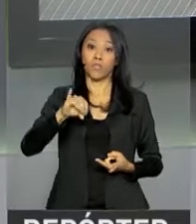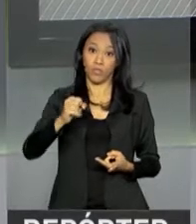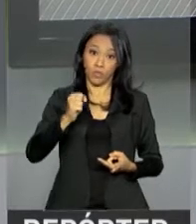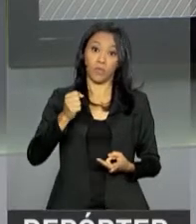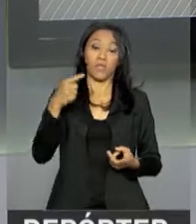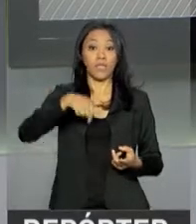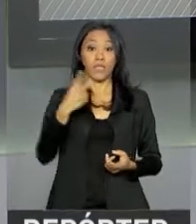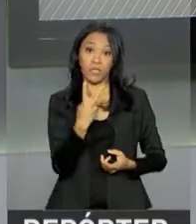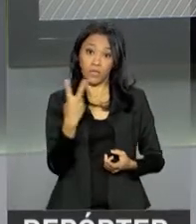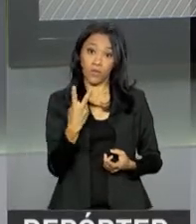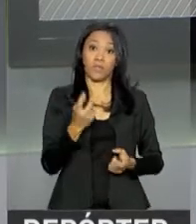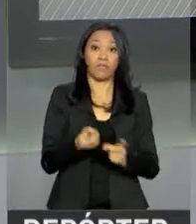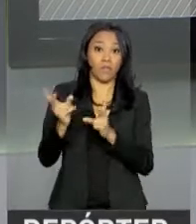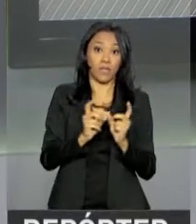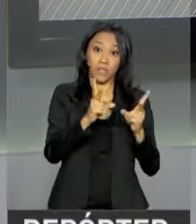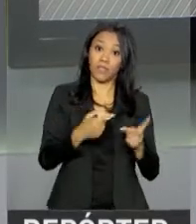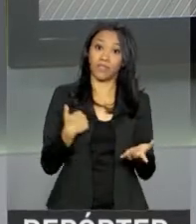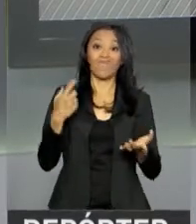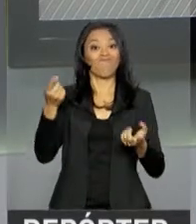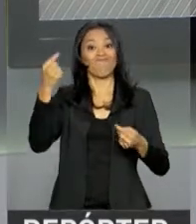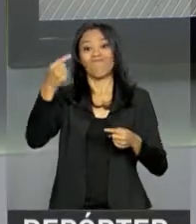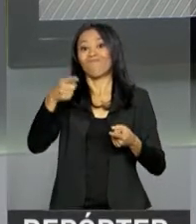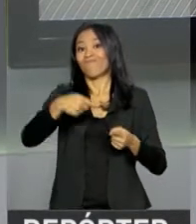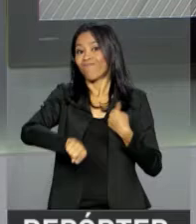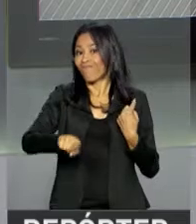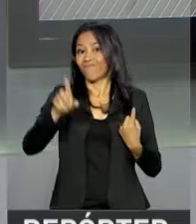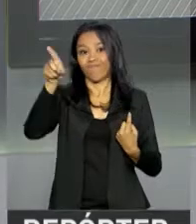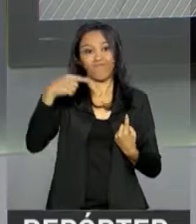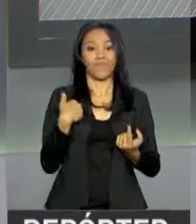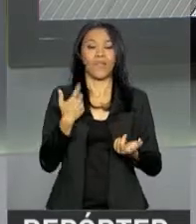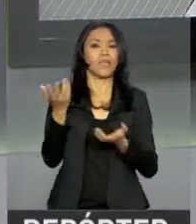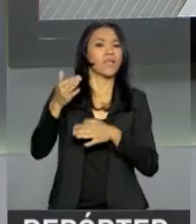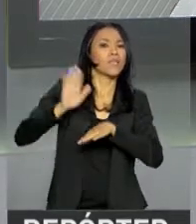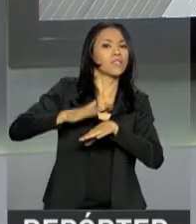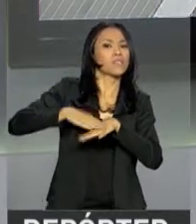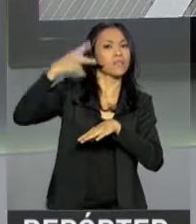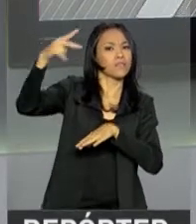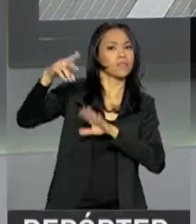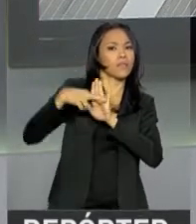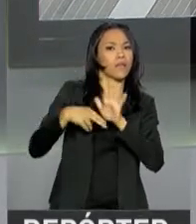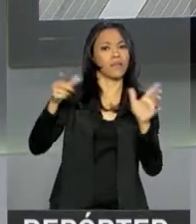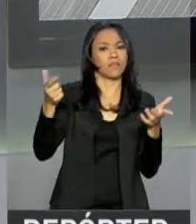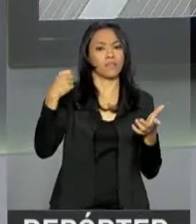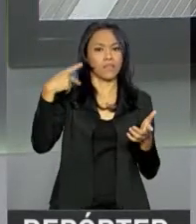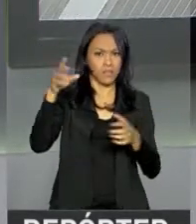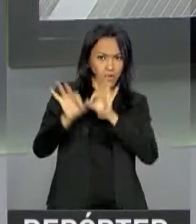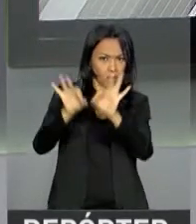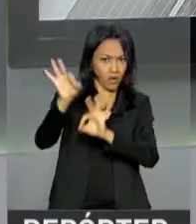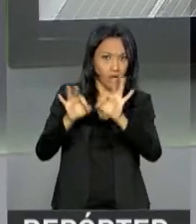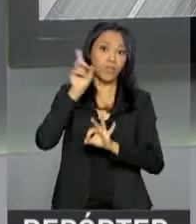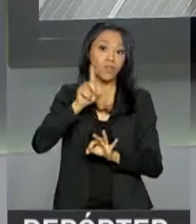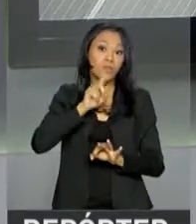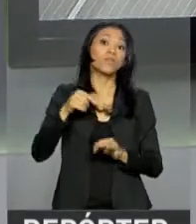de aço e alumínio são incompatíveis com as obrigações dos estados unidos na organização mundial do comércio o governo brasileiro